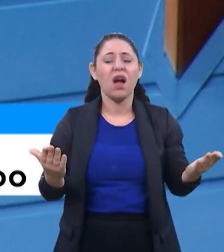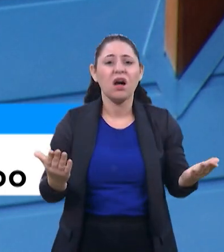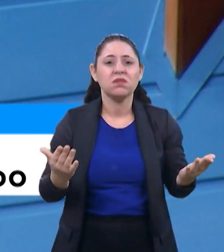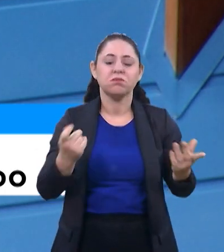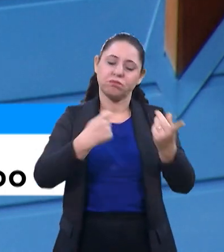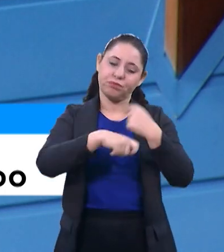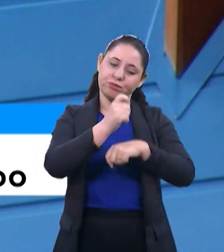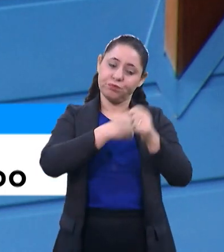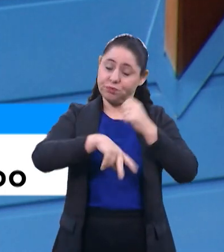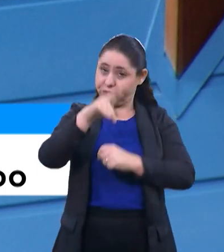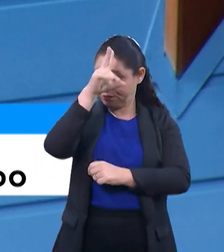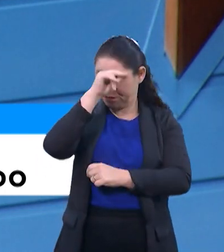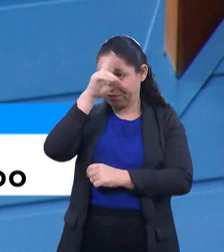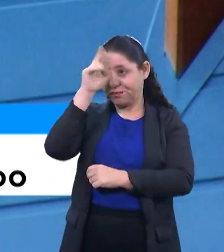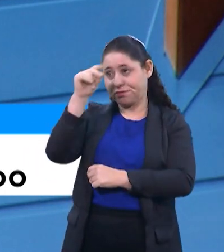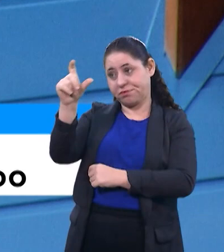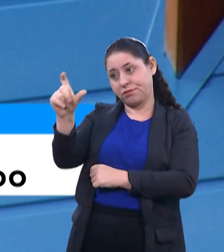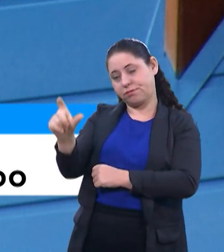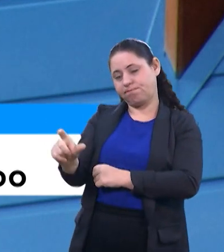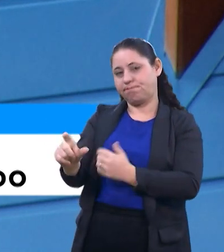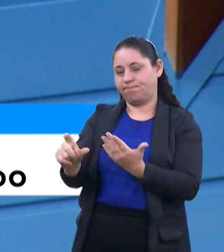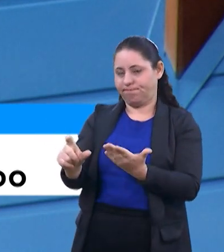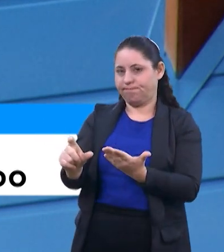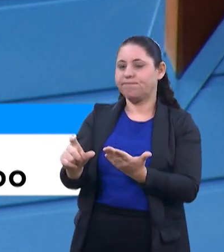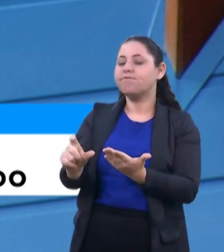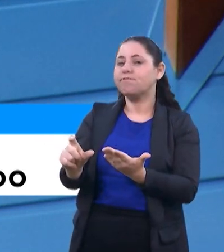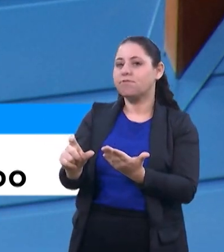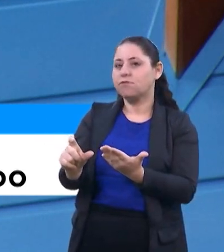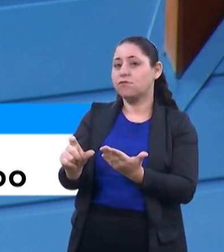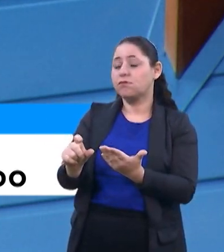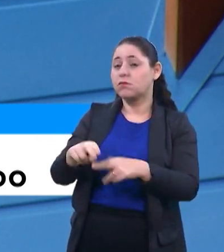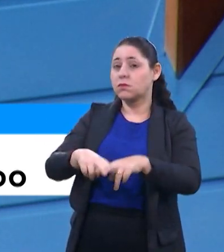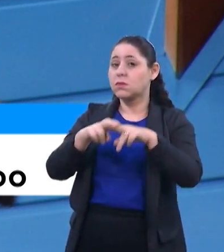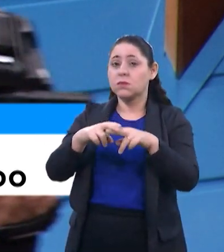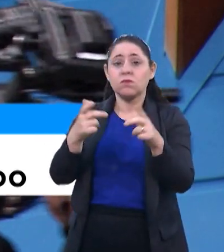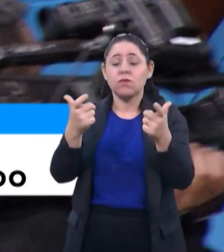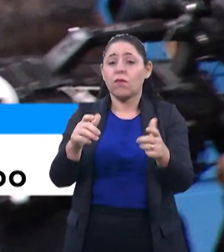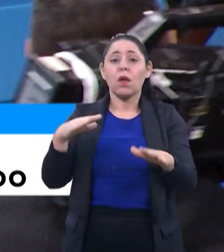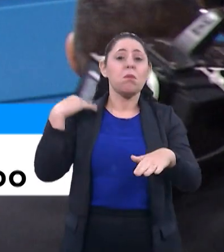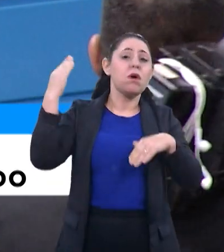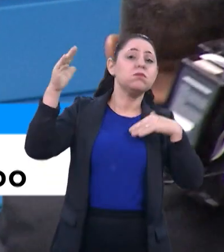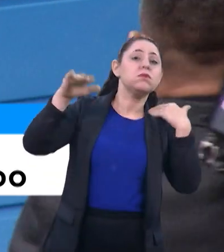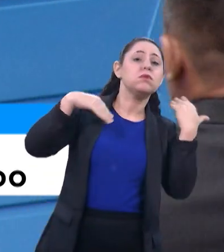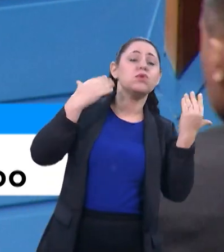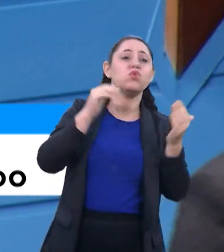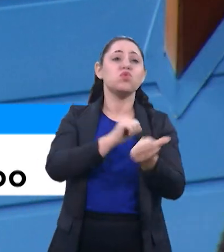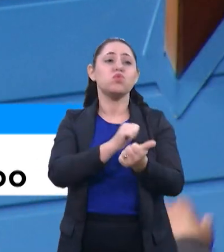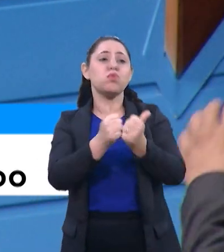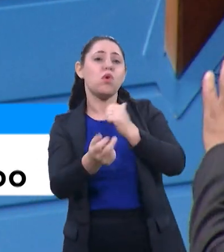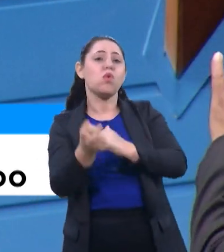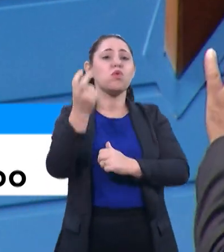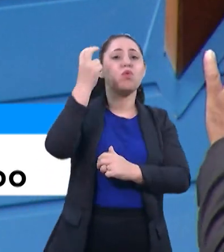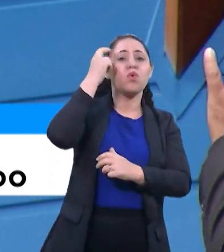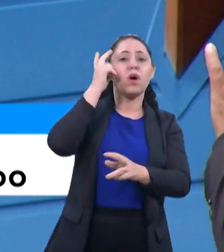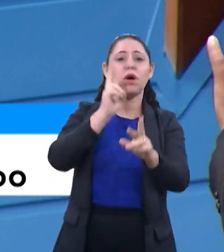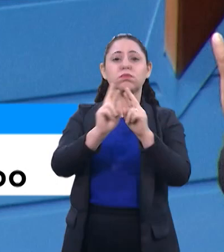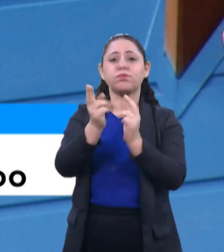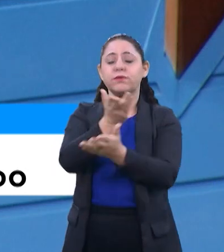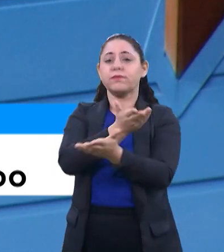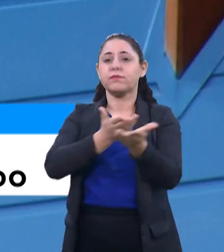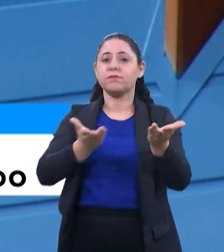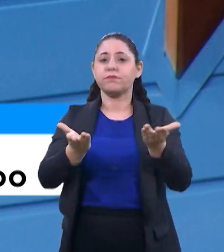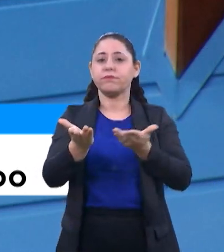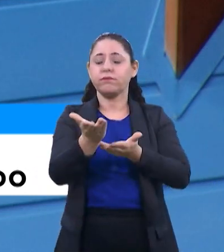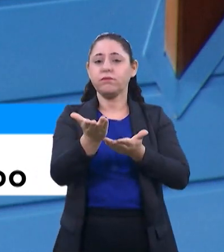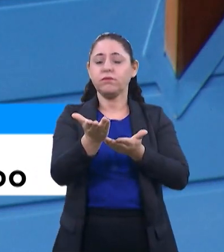pela administração municipal. Portanto, um espaço de lazer, de esporte, de cultura, de